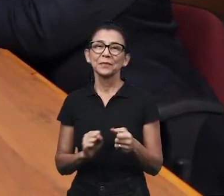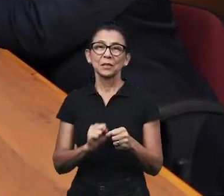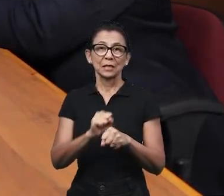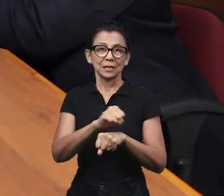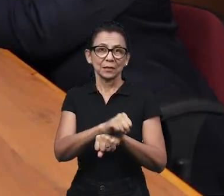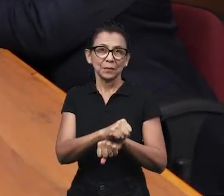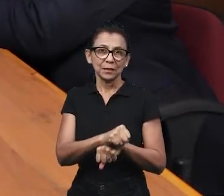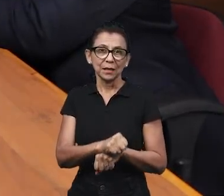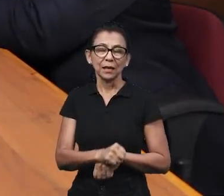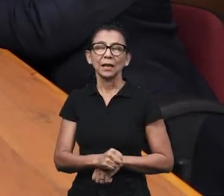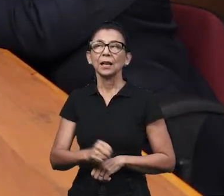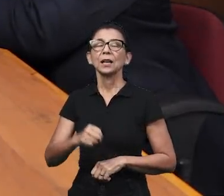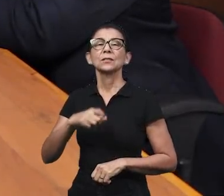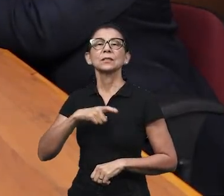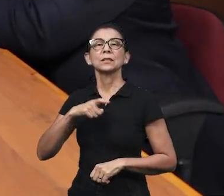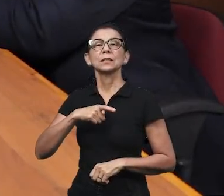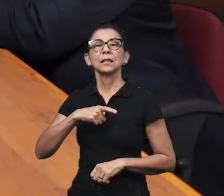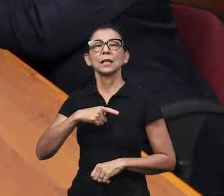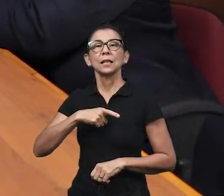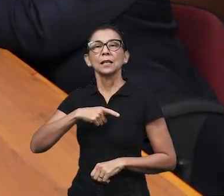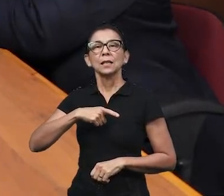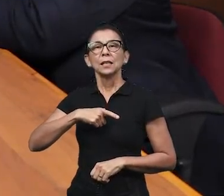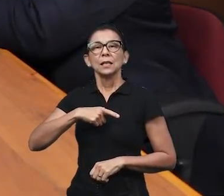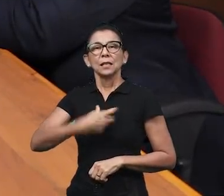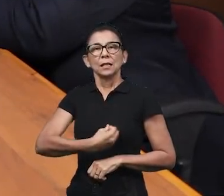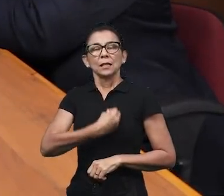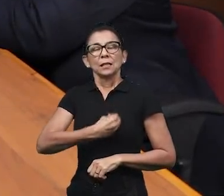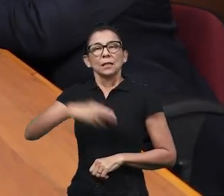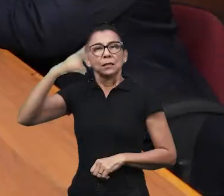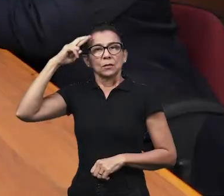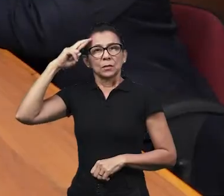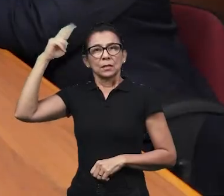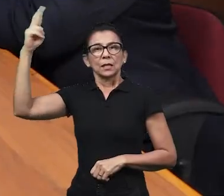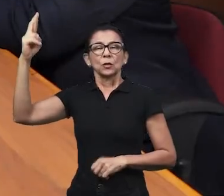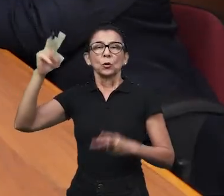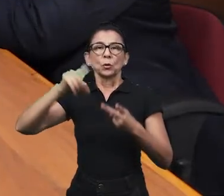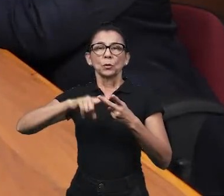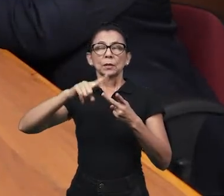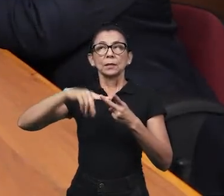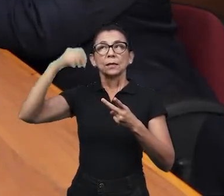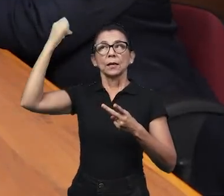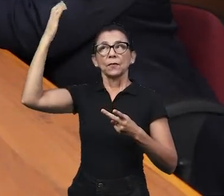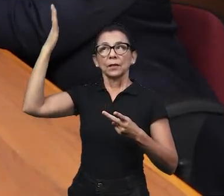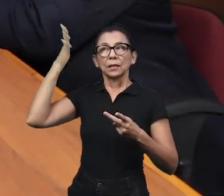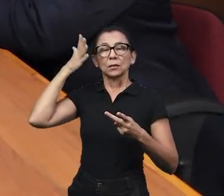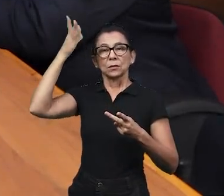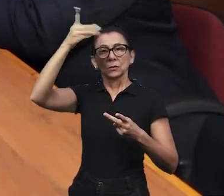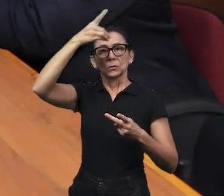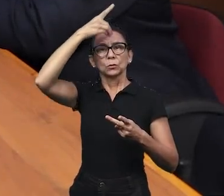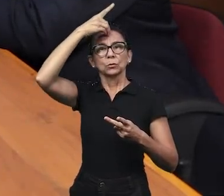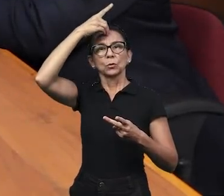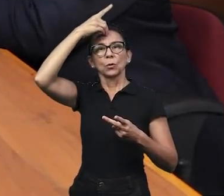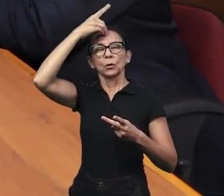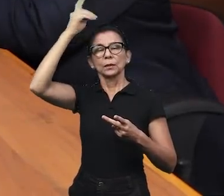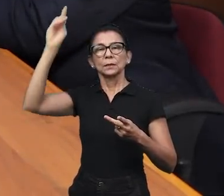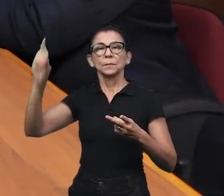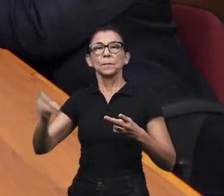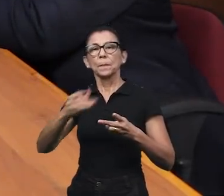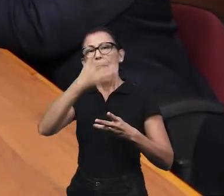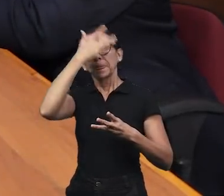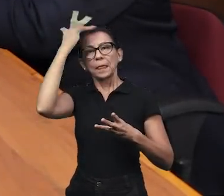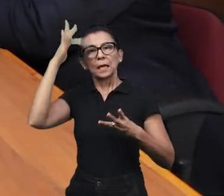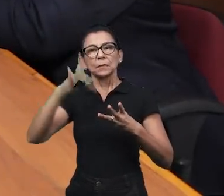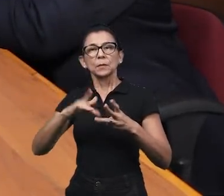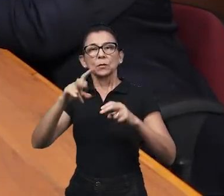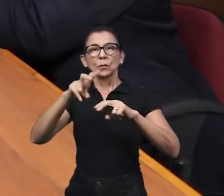onde há a presença do Senhor, onde as revelações elas são transmitidas, onde as pessoas conseguem se assentar ali,